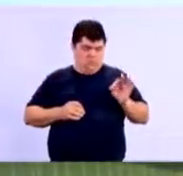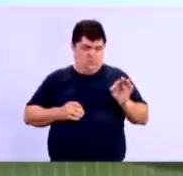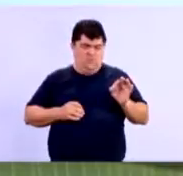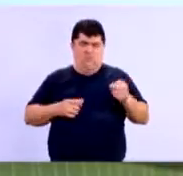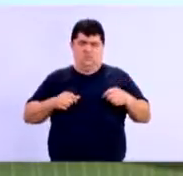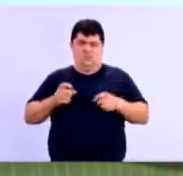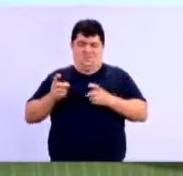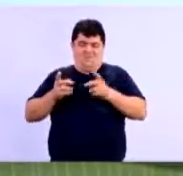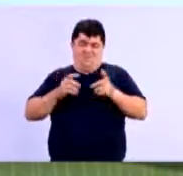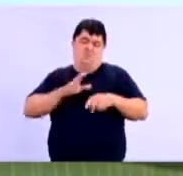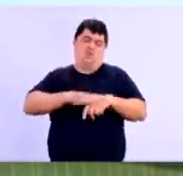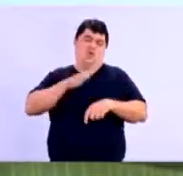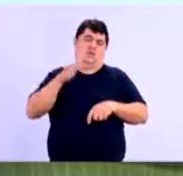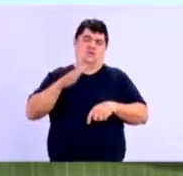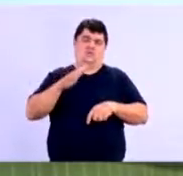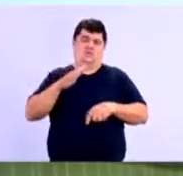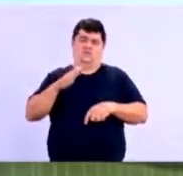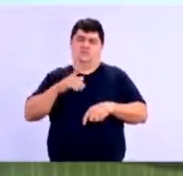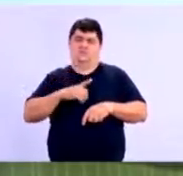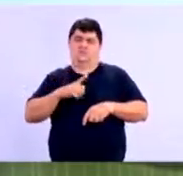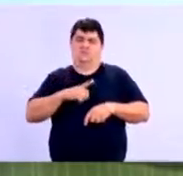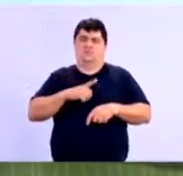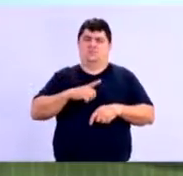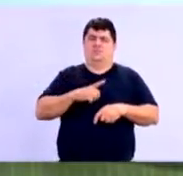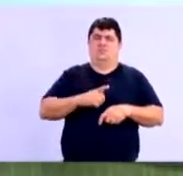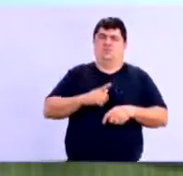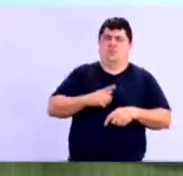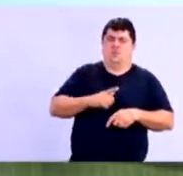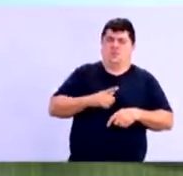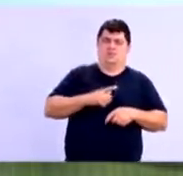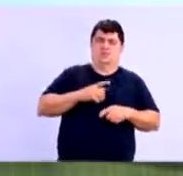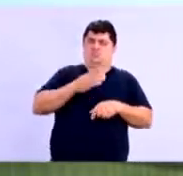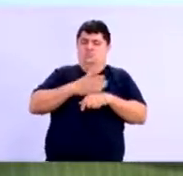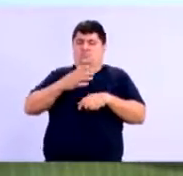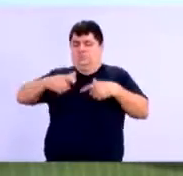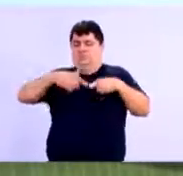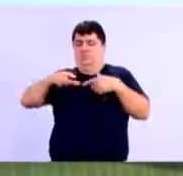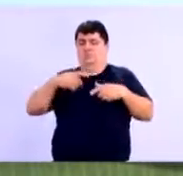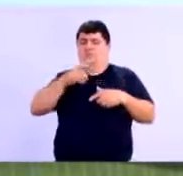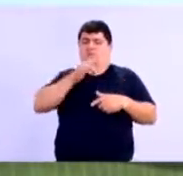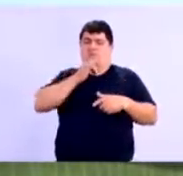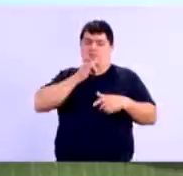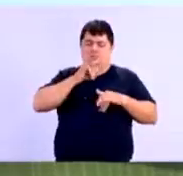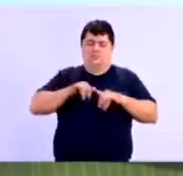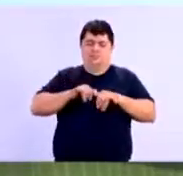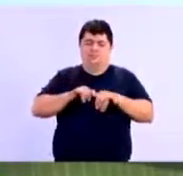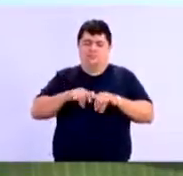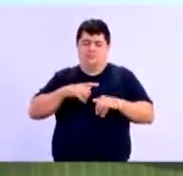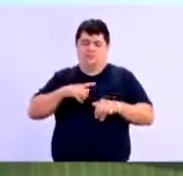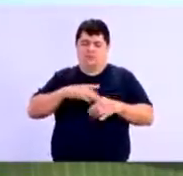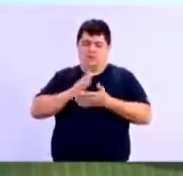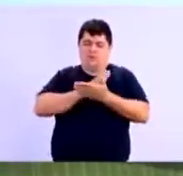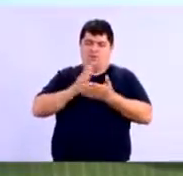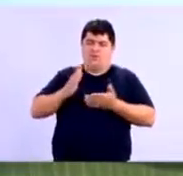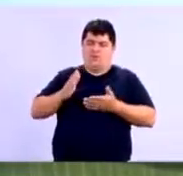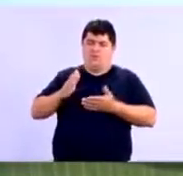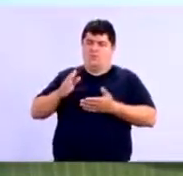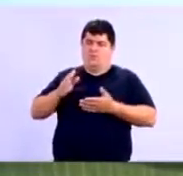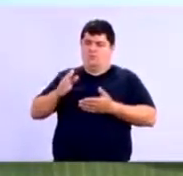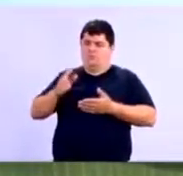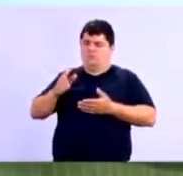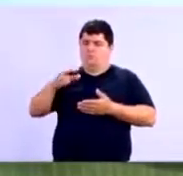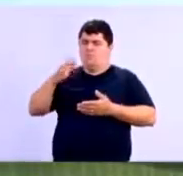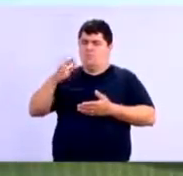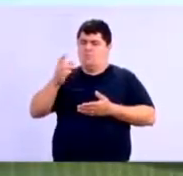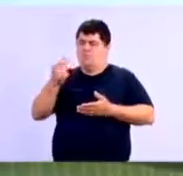girar mais. E aí você vê assim, algumas atividades específicas. Quando você vai no mercado, você sente isso. Tem alguns produtos que a margem dele é pequenininha.